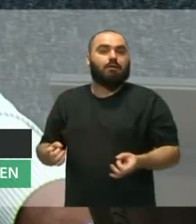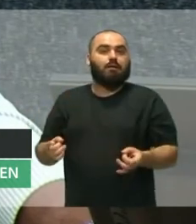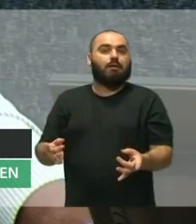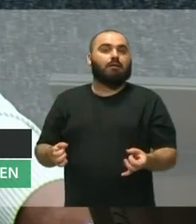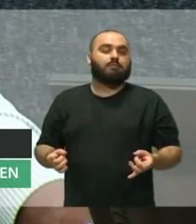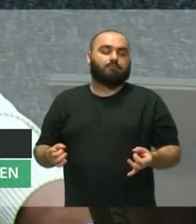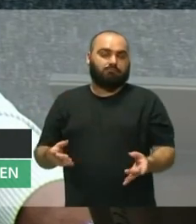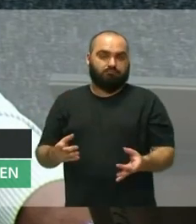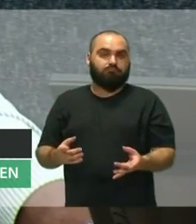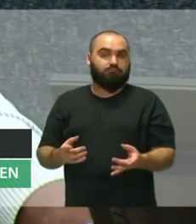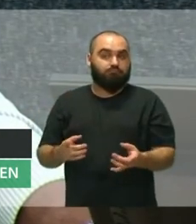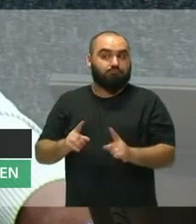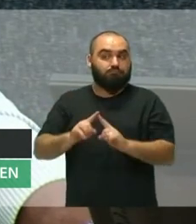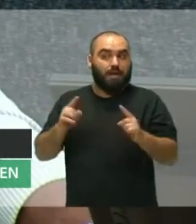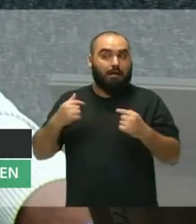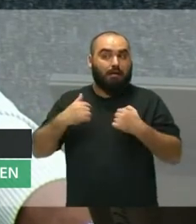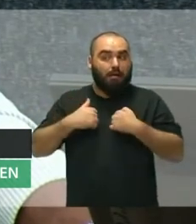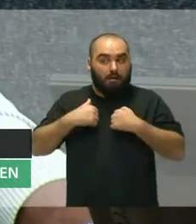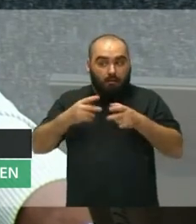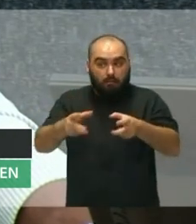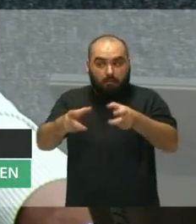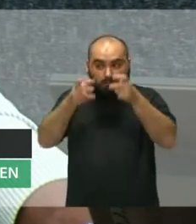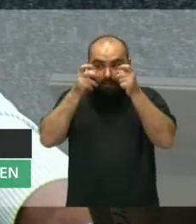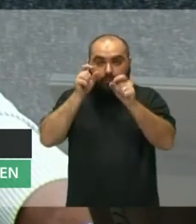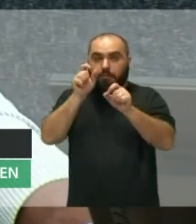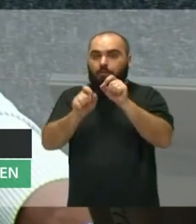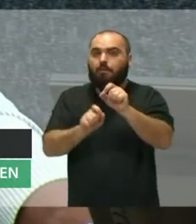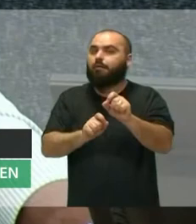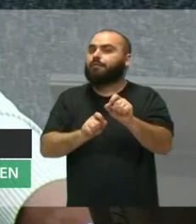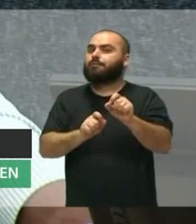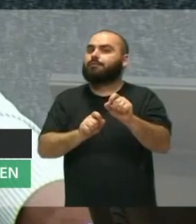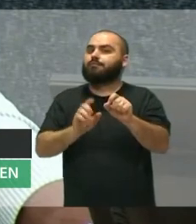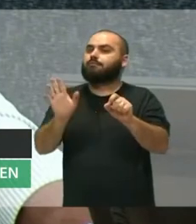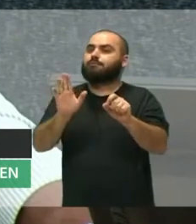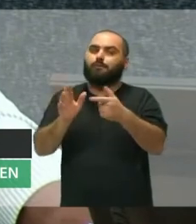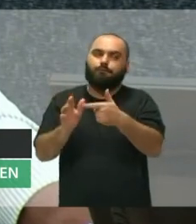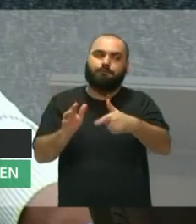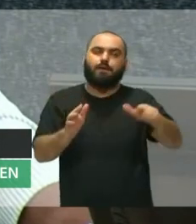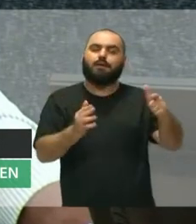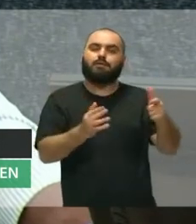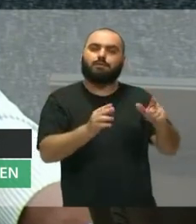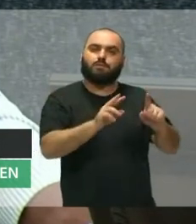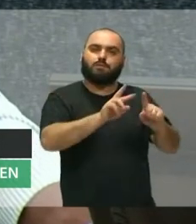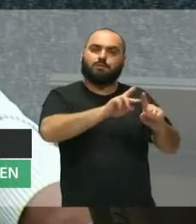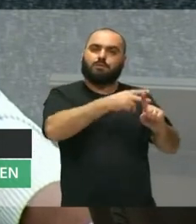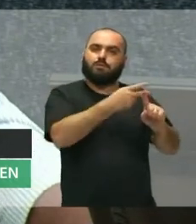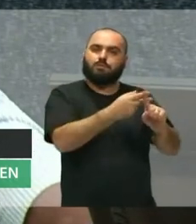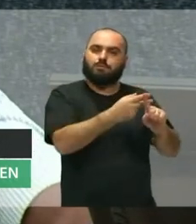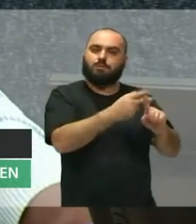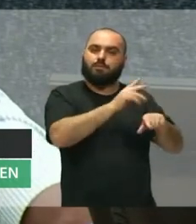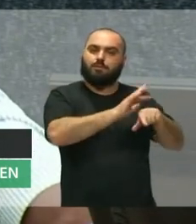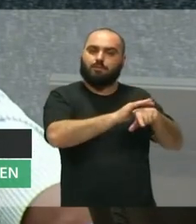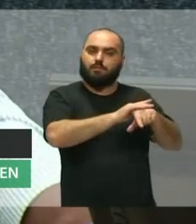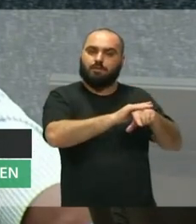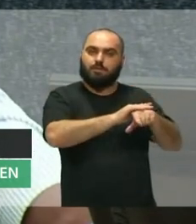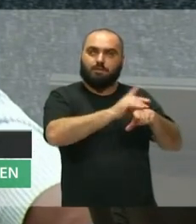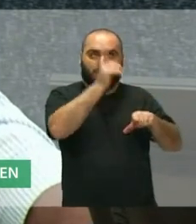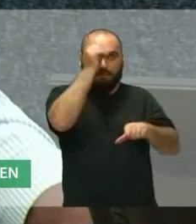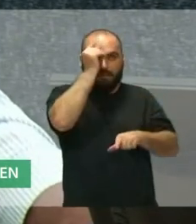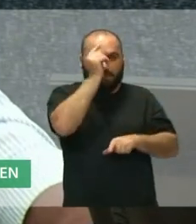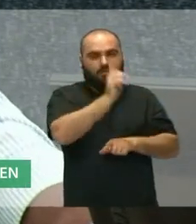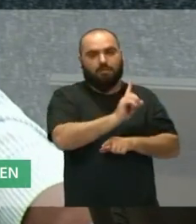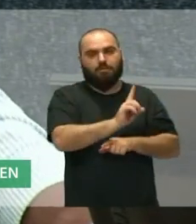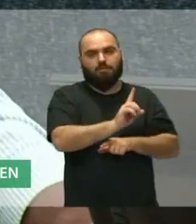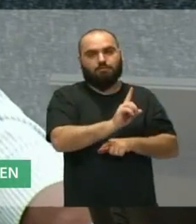eu vejo que não necessariamente irá dobrar o número de doentes, tomara que não.